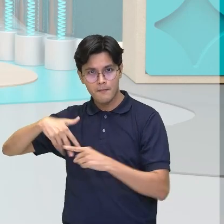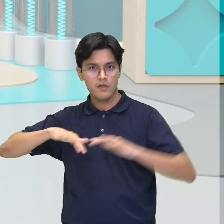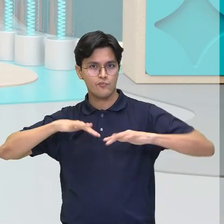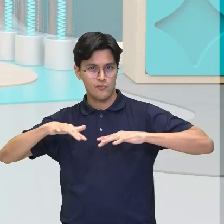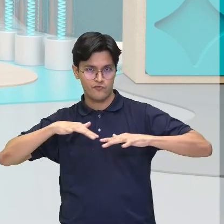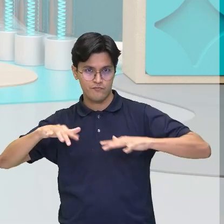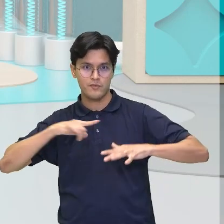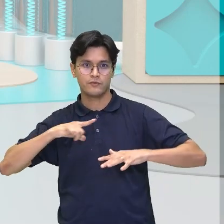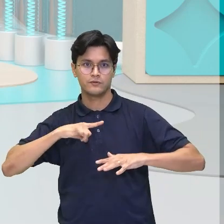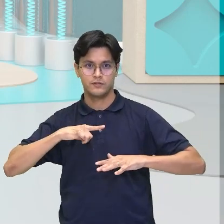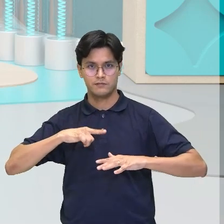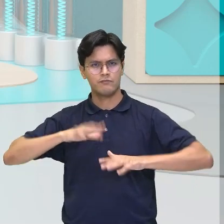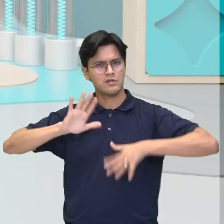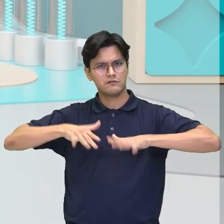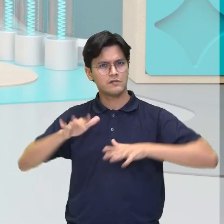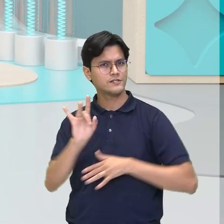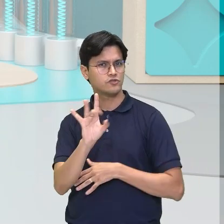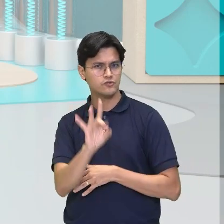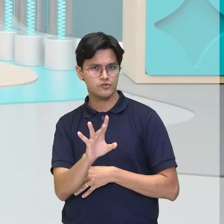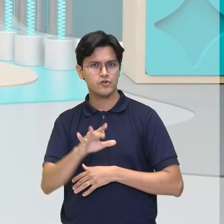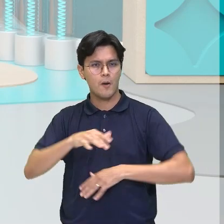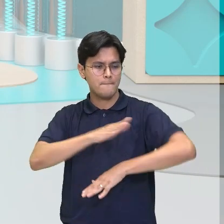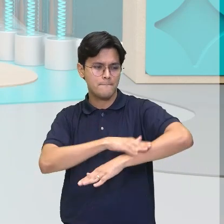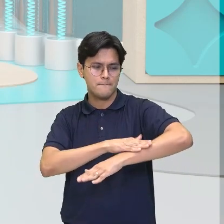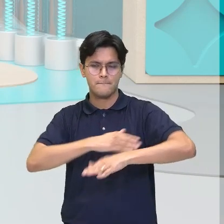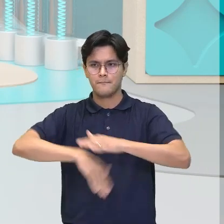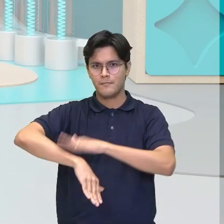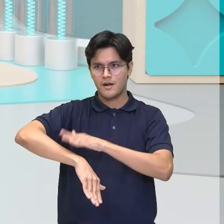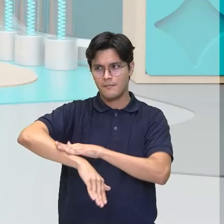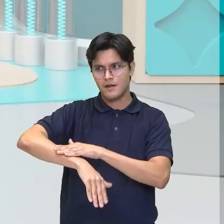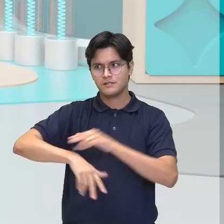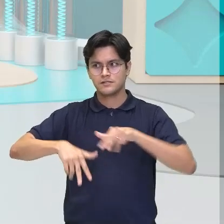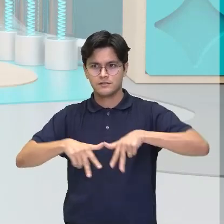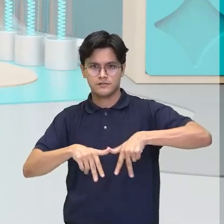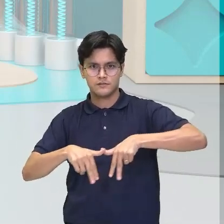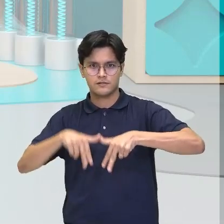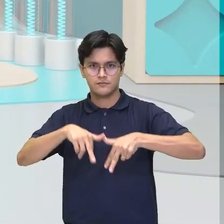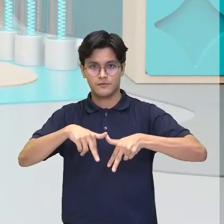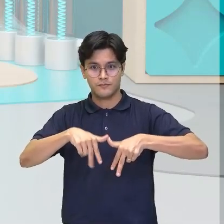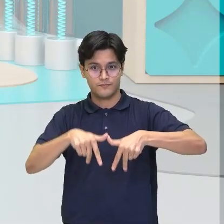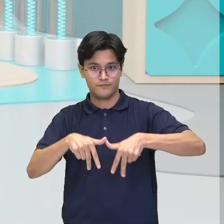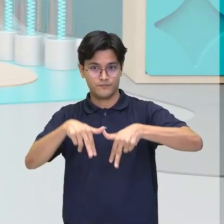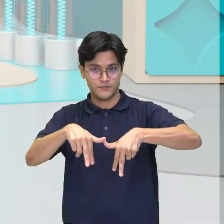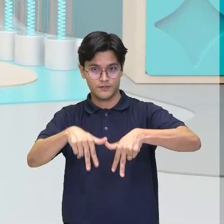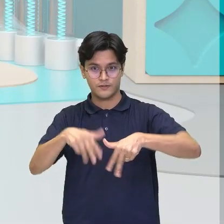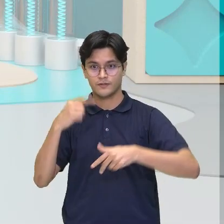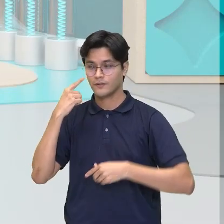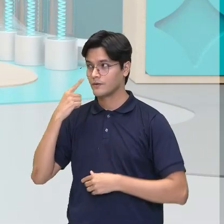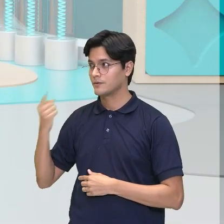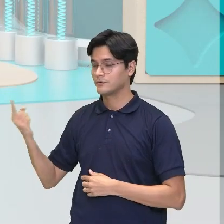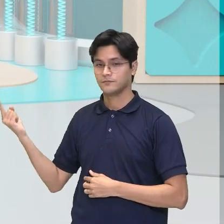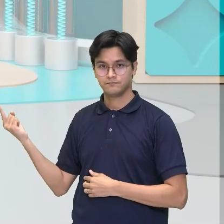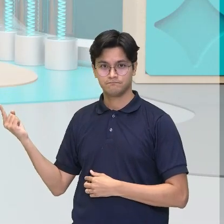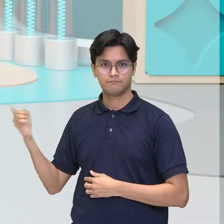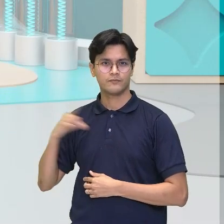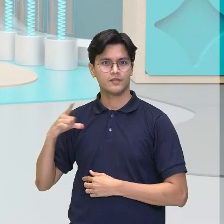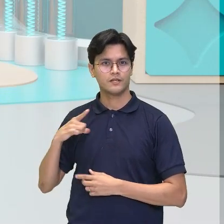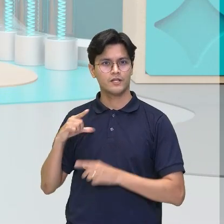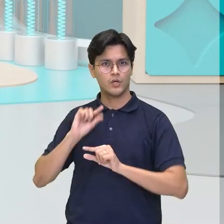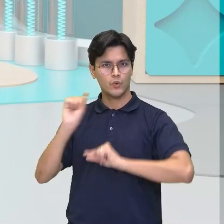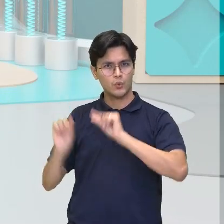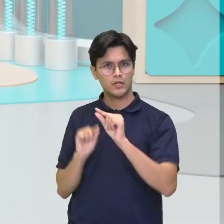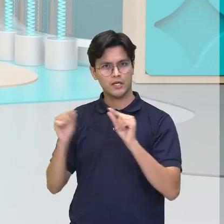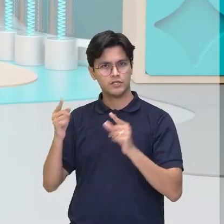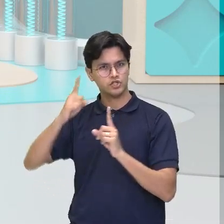Então, os movimentos estão mais nos pés, certo? Na parte dos membros inferiores. E tem todo um